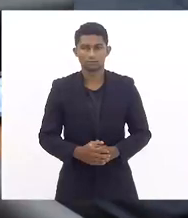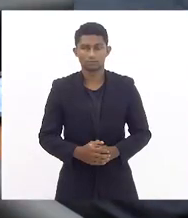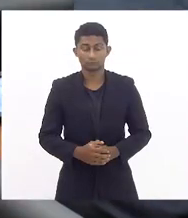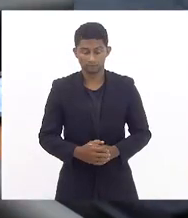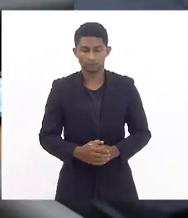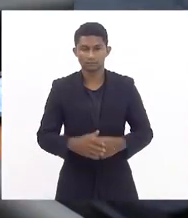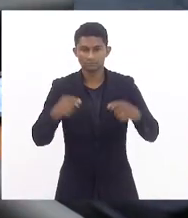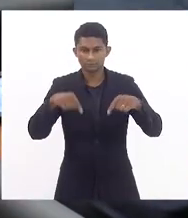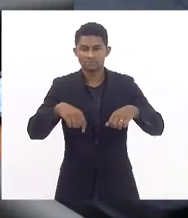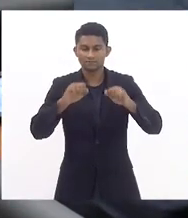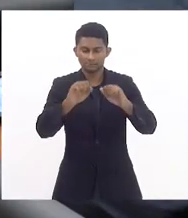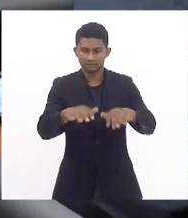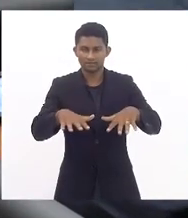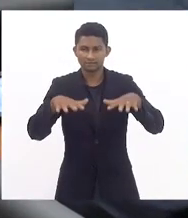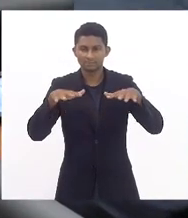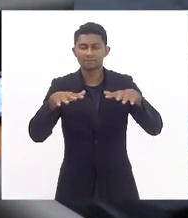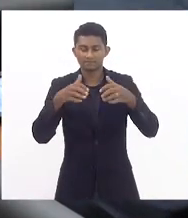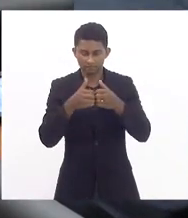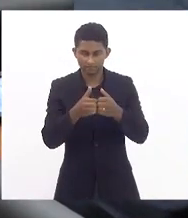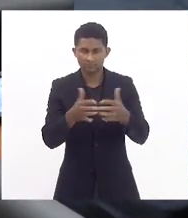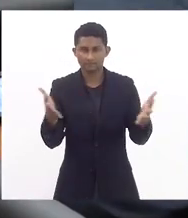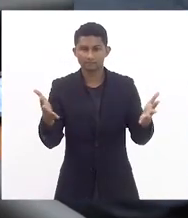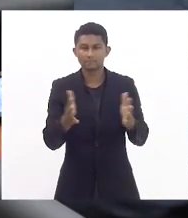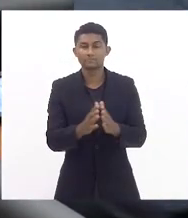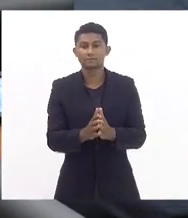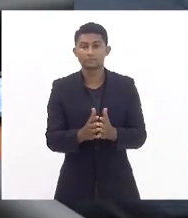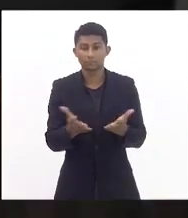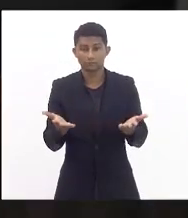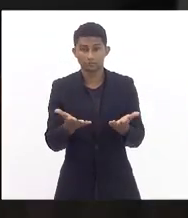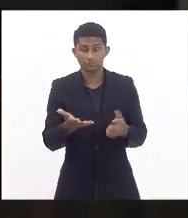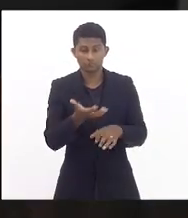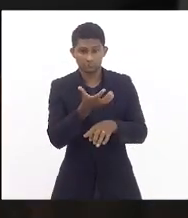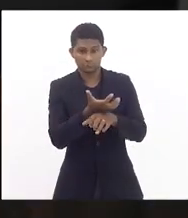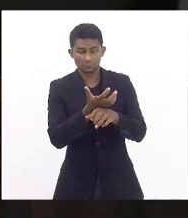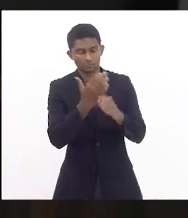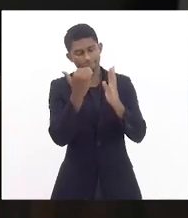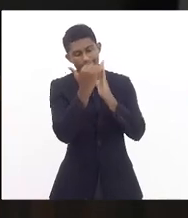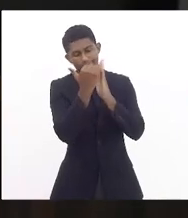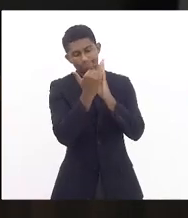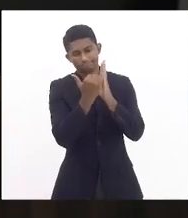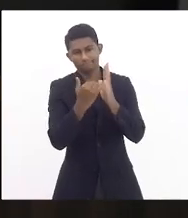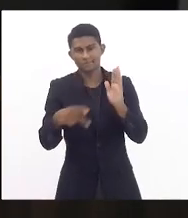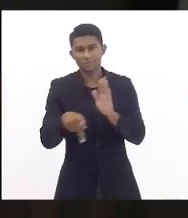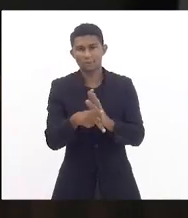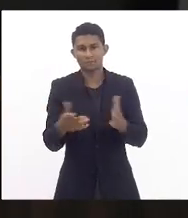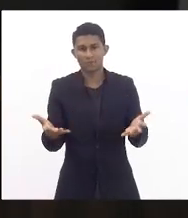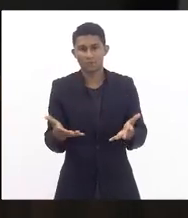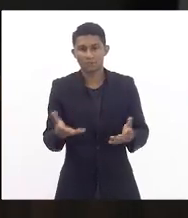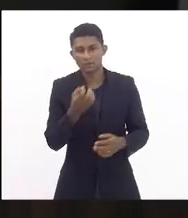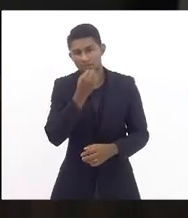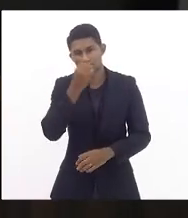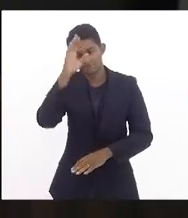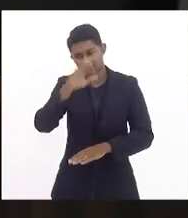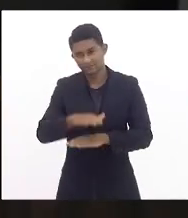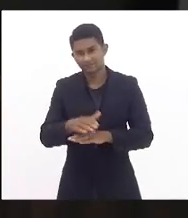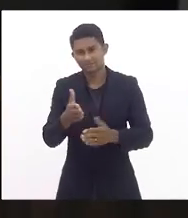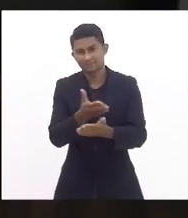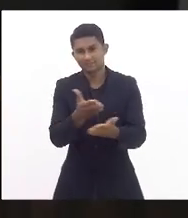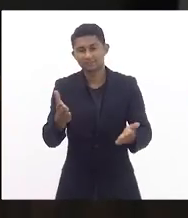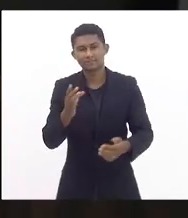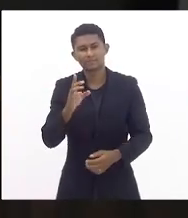Está reaberta a sessão. Passa-se a ordem do dia. Boa tarde a todas e todas. Boa tarde,